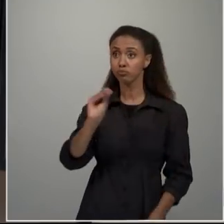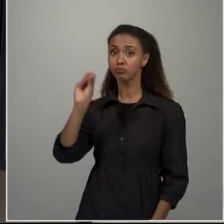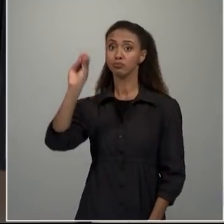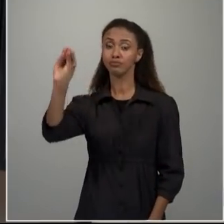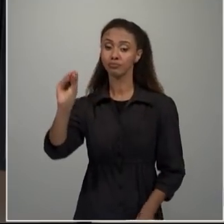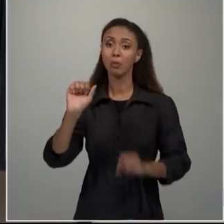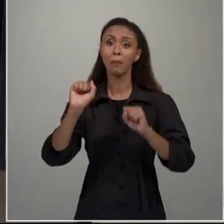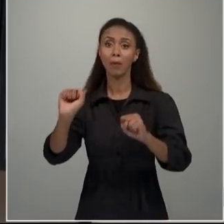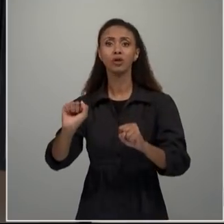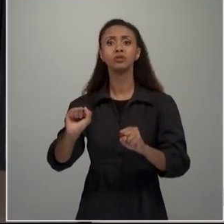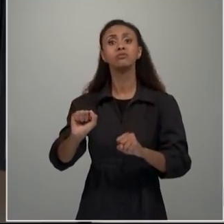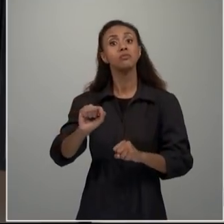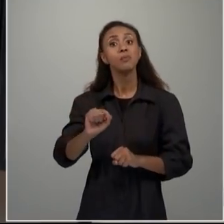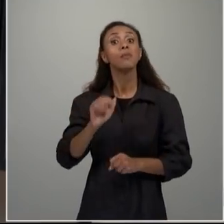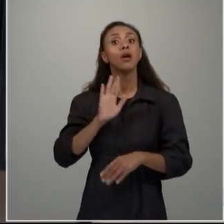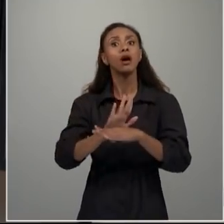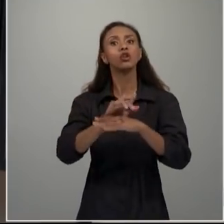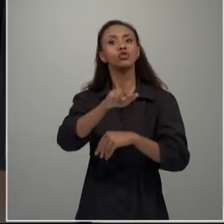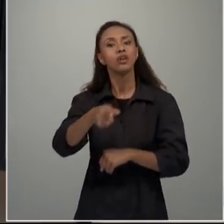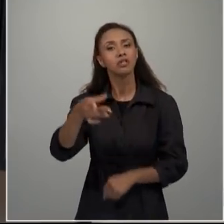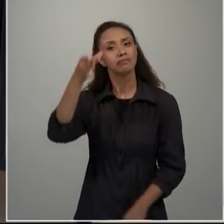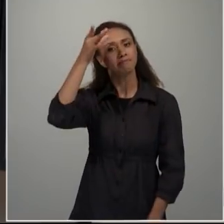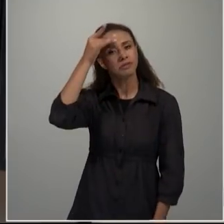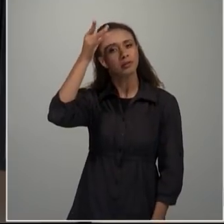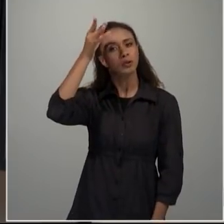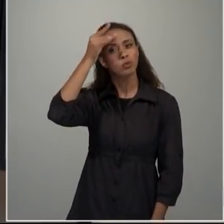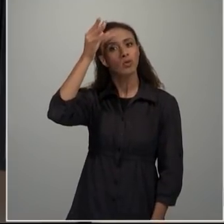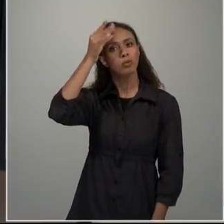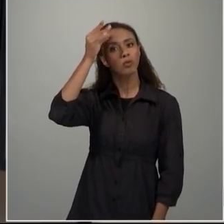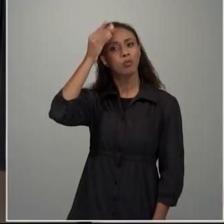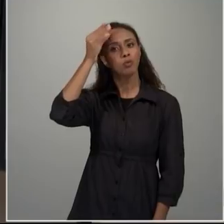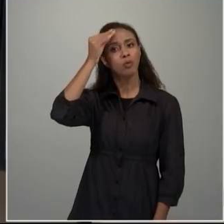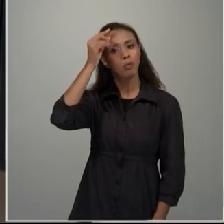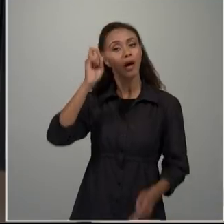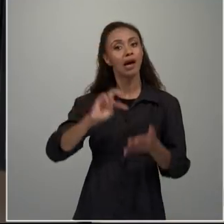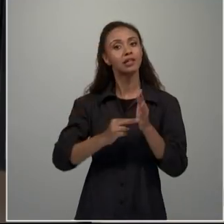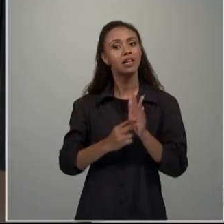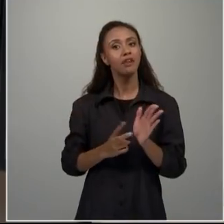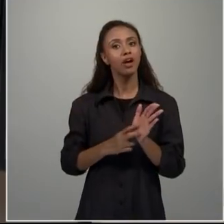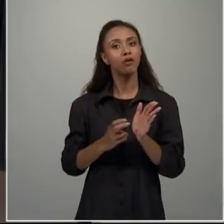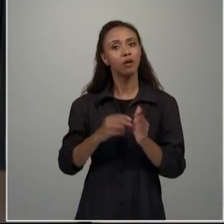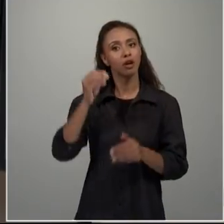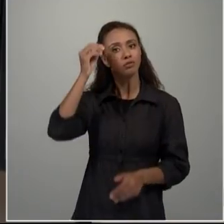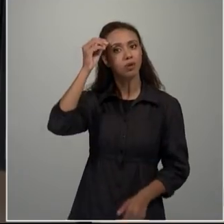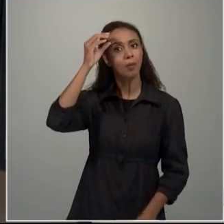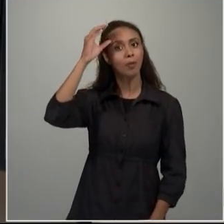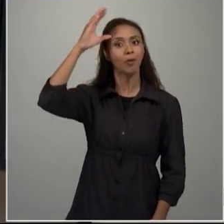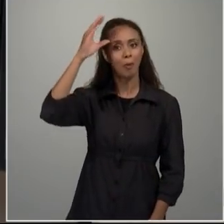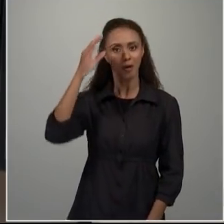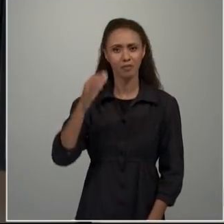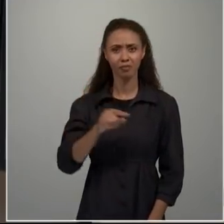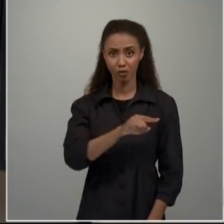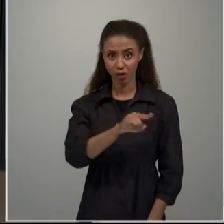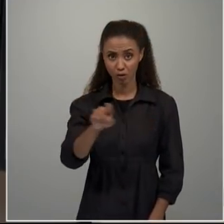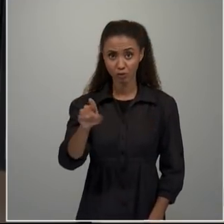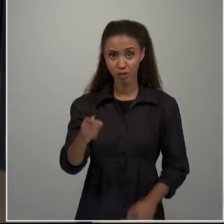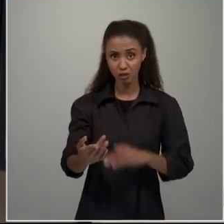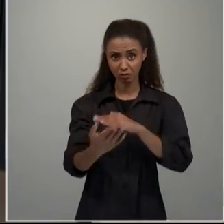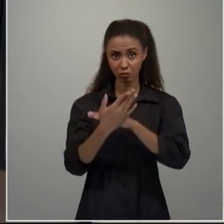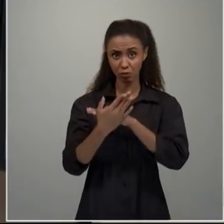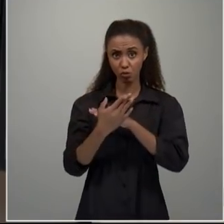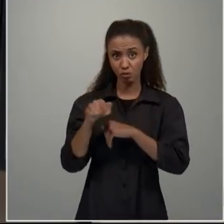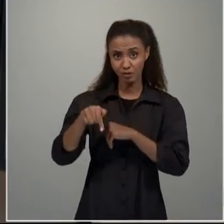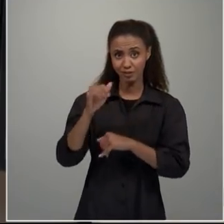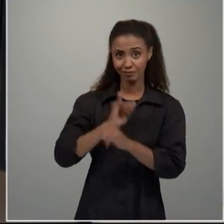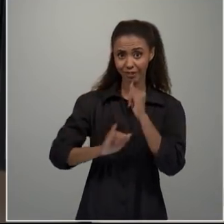memorizar e vai escalonando essa sua memória aqui vamos lá vamos dar uma olhada na internet pessoal vocês me ajudam com a internet